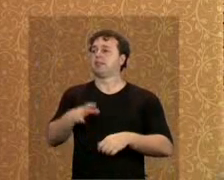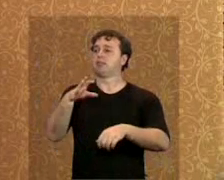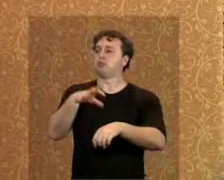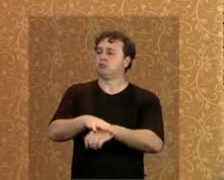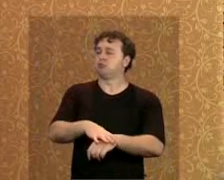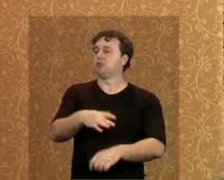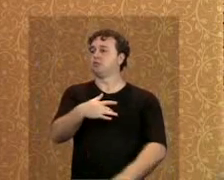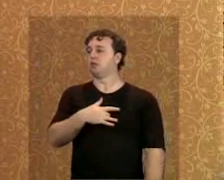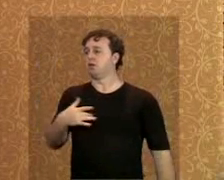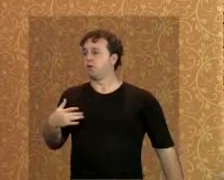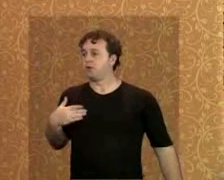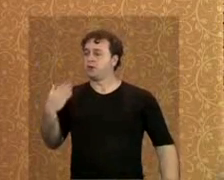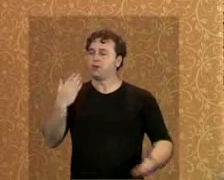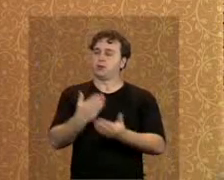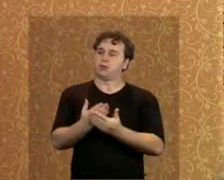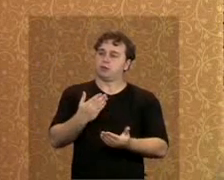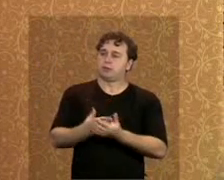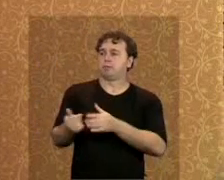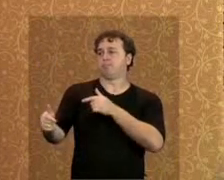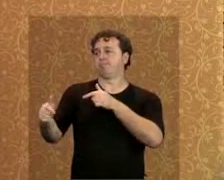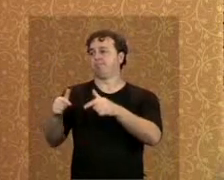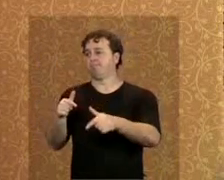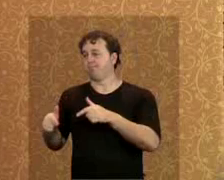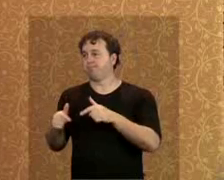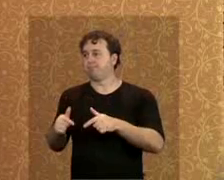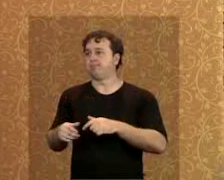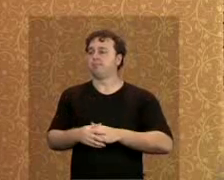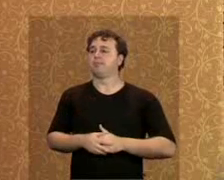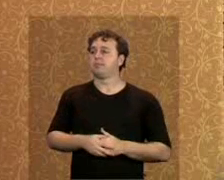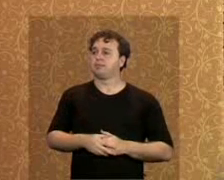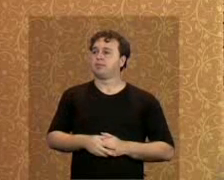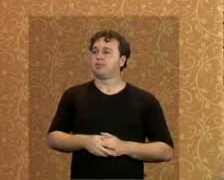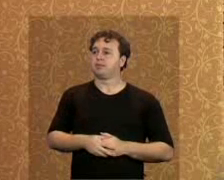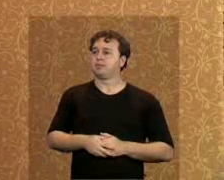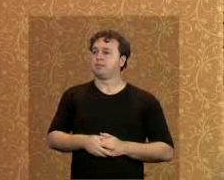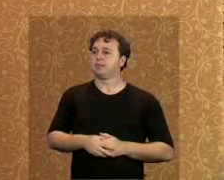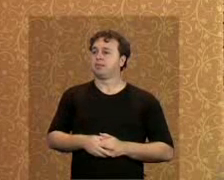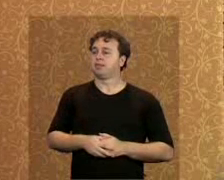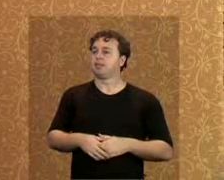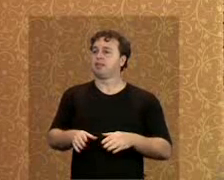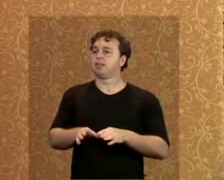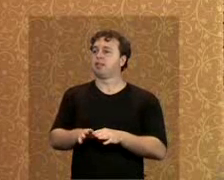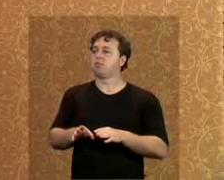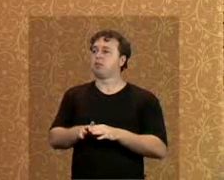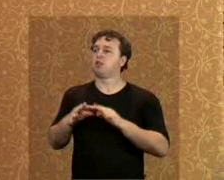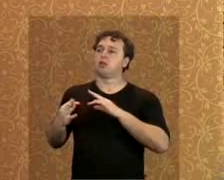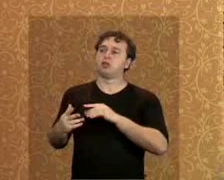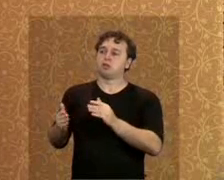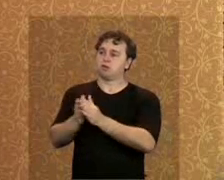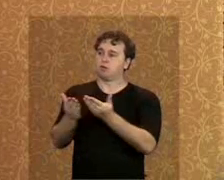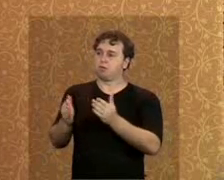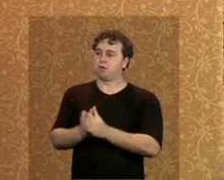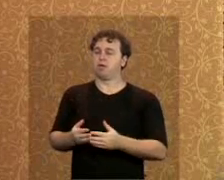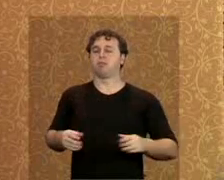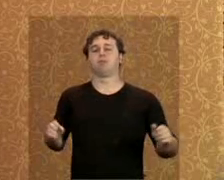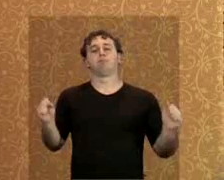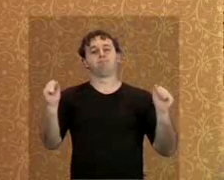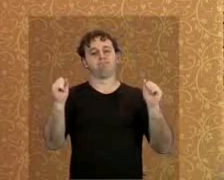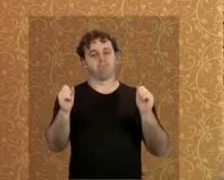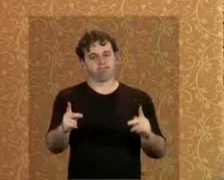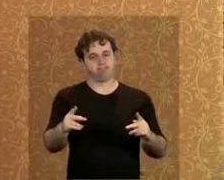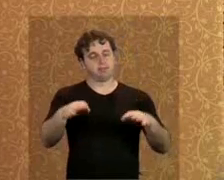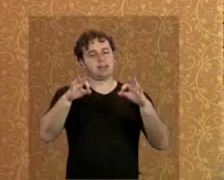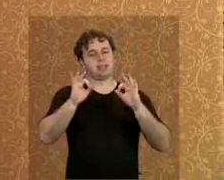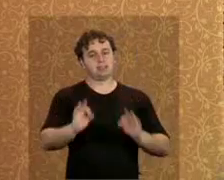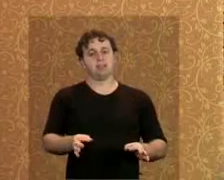segurança, saúde. Sim, que Nossa Senhora e para os mais, cuide de todos os pobres também. Com certeza, Guilherme,